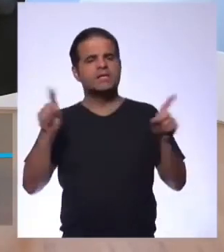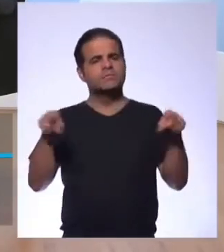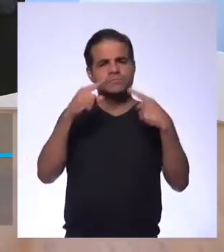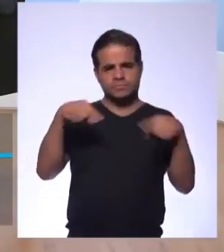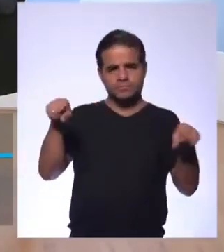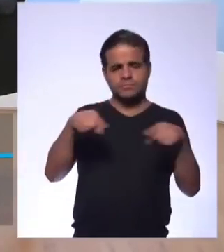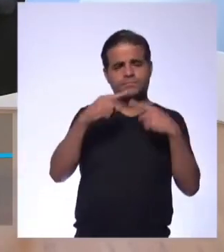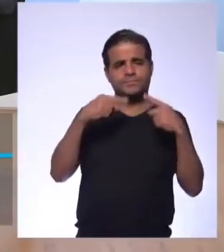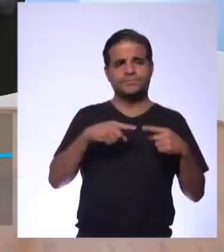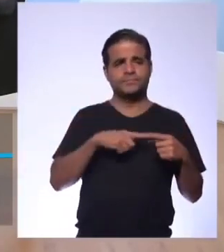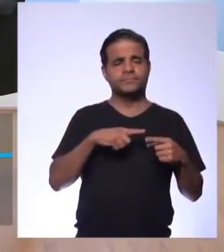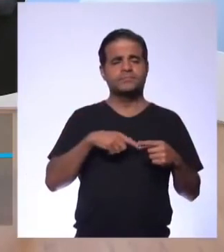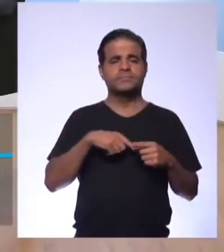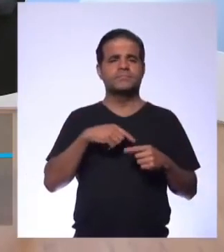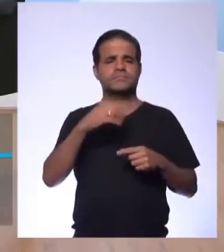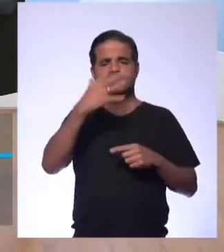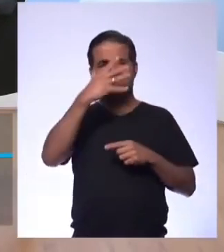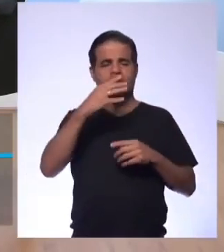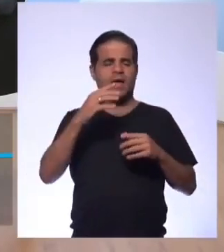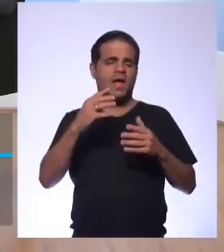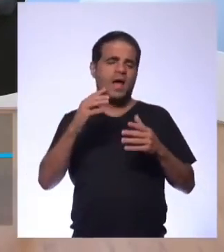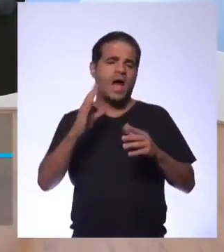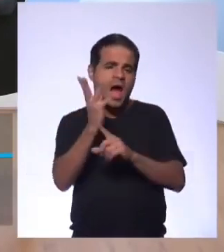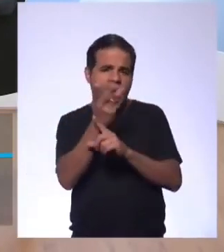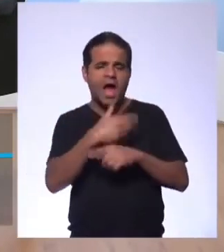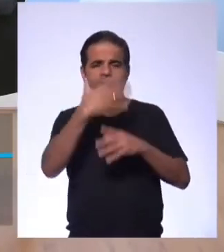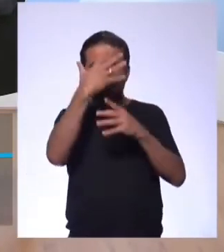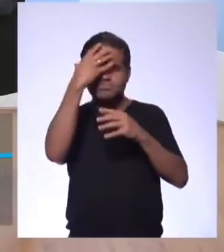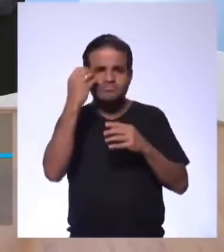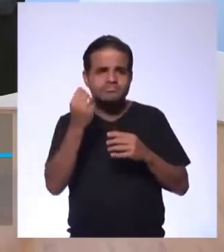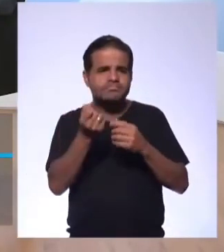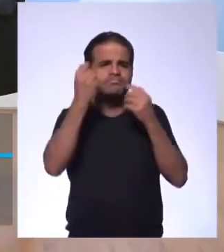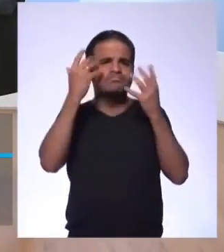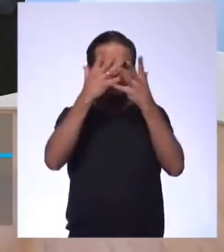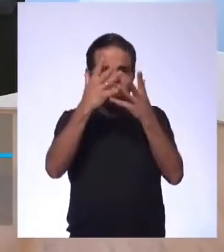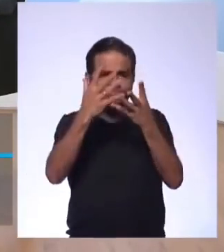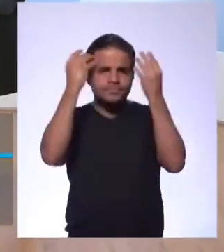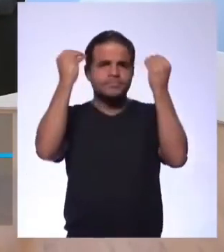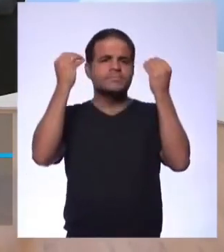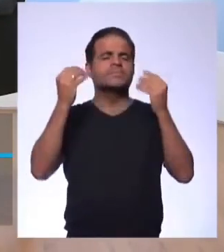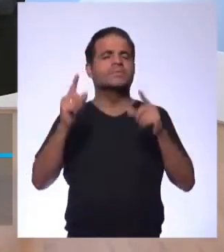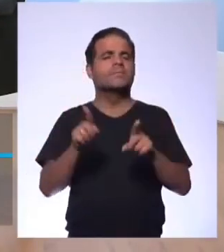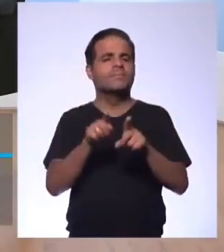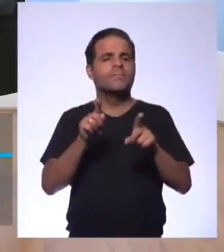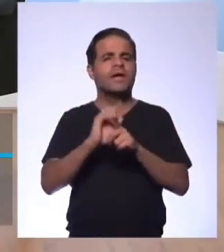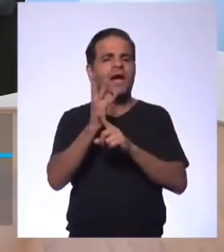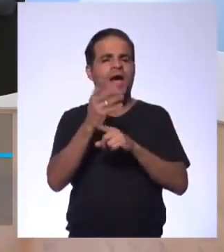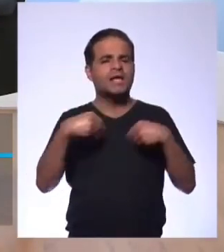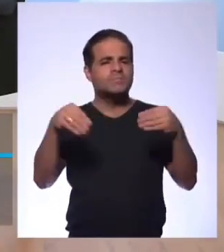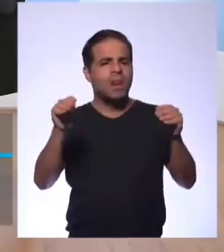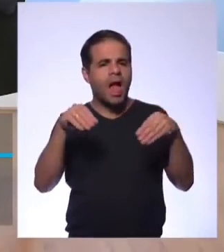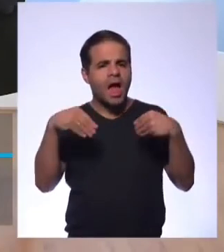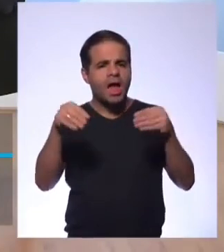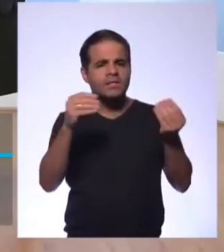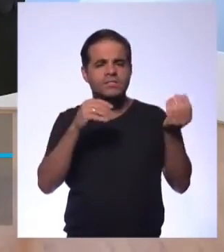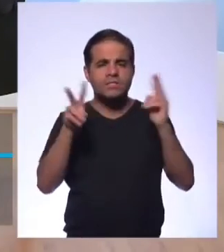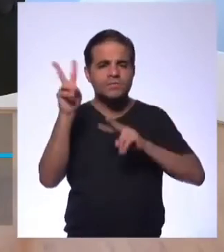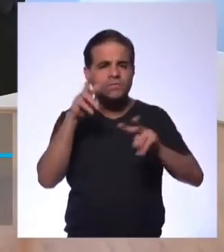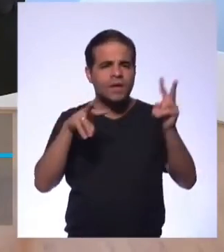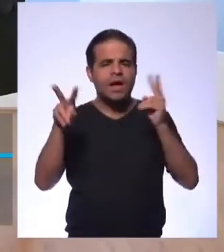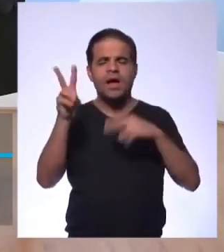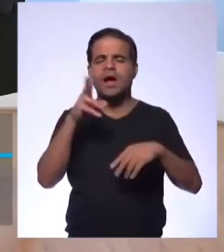música, abstrato, arte abstrata, né? Diversas formas de arte, artes plásticas, né?